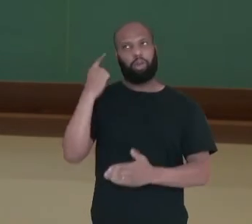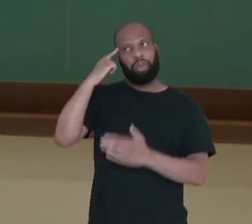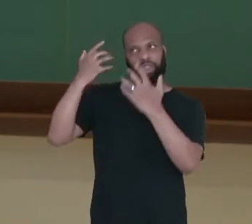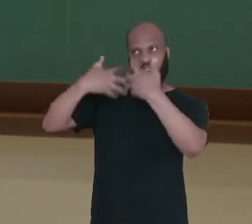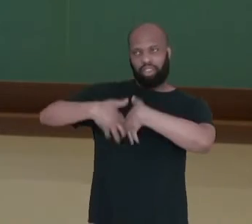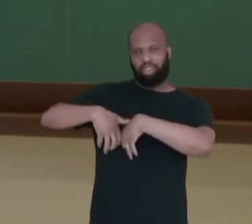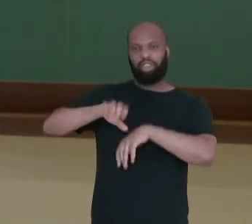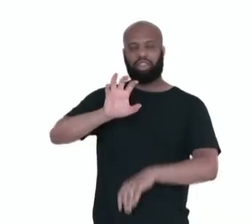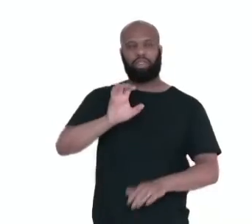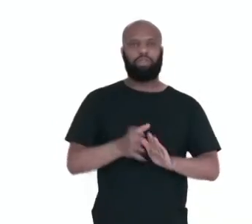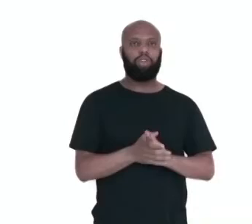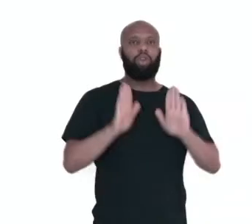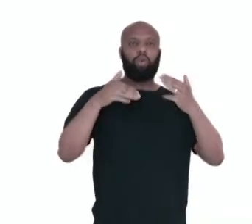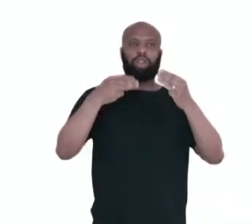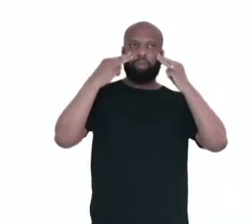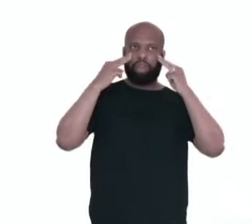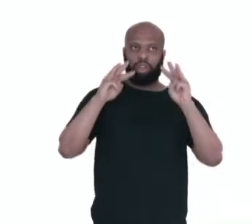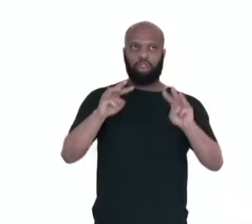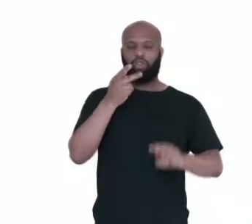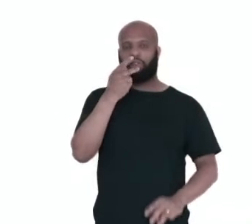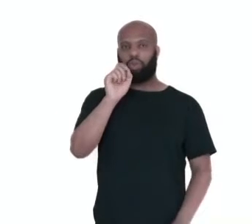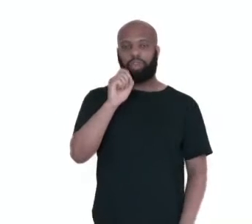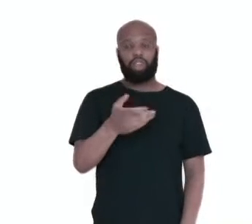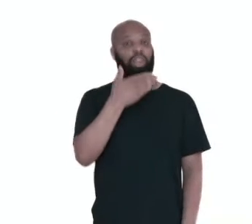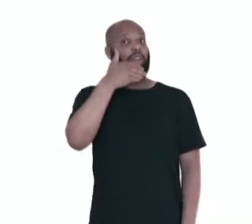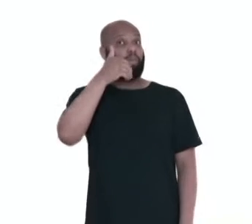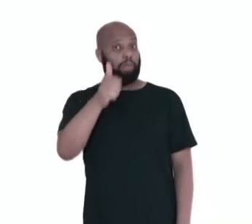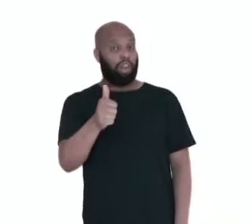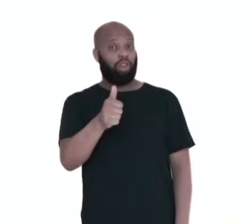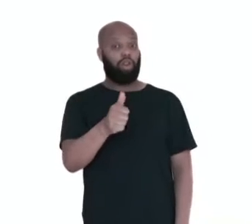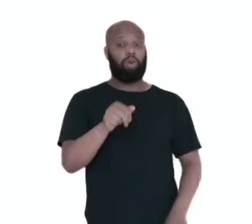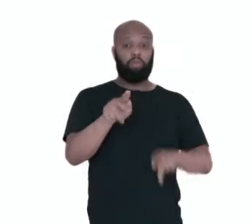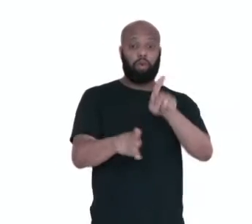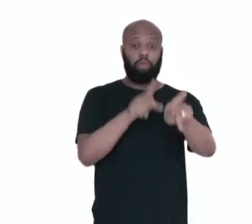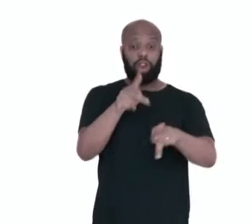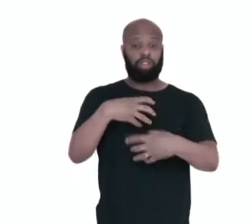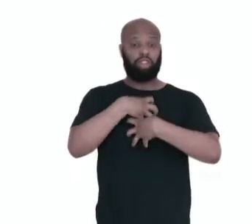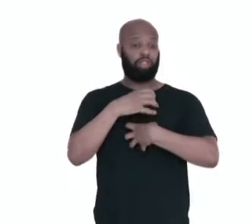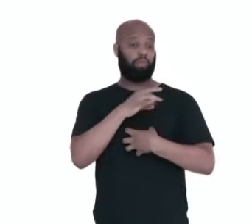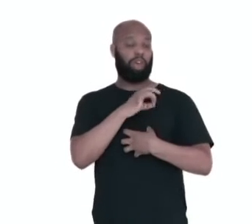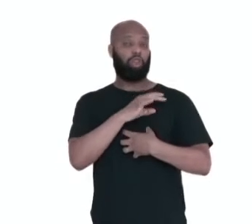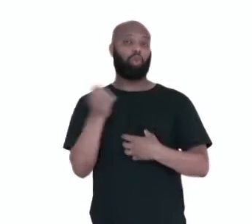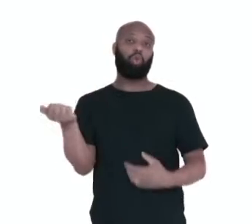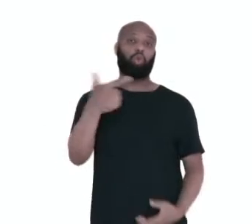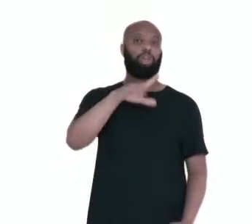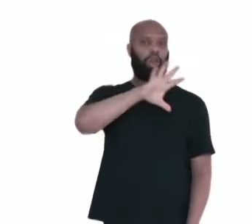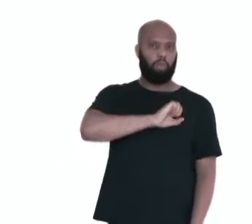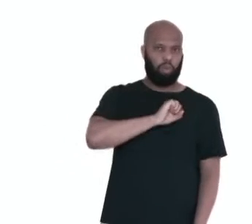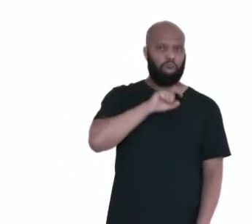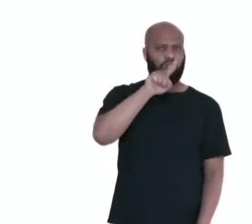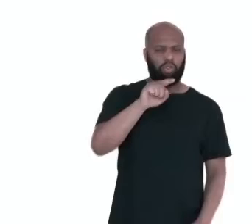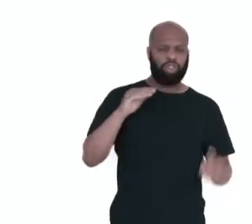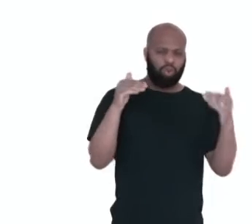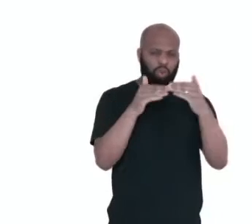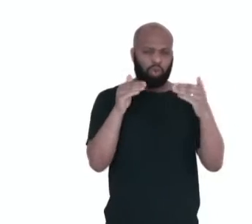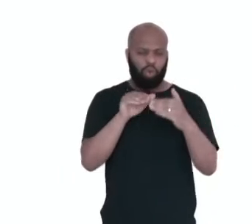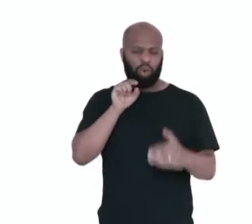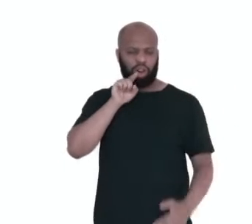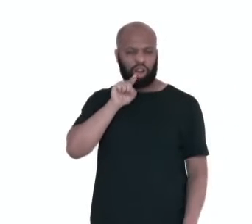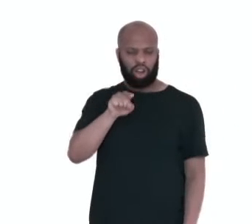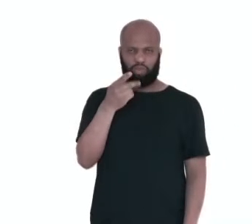essa questãozinha aqui, ó. Para Maquiavel, é preferível ser temido do que amado. Você concorda com esta